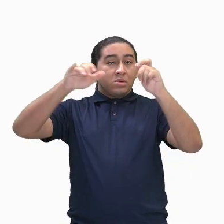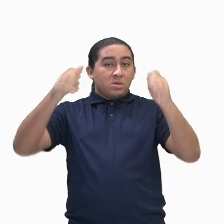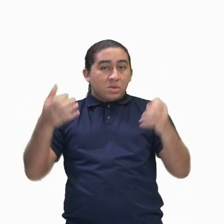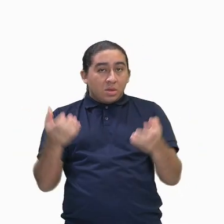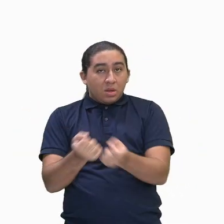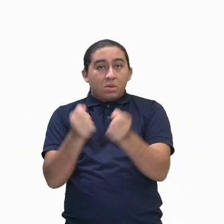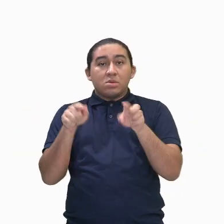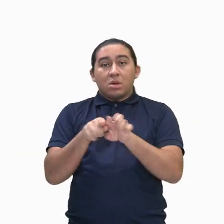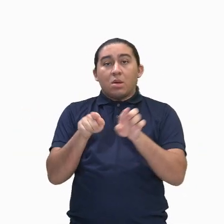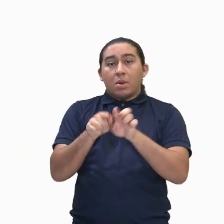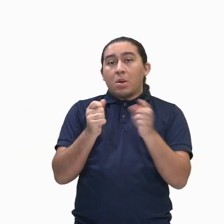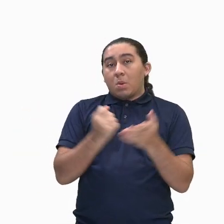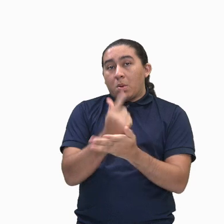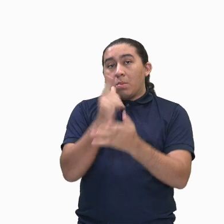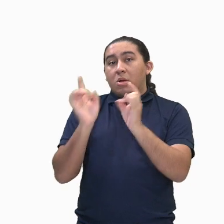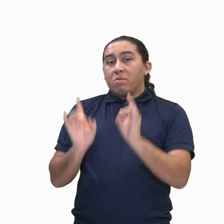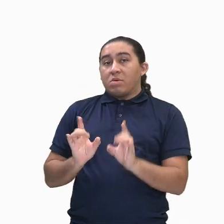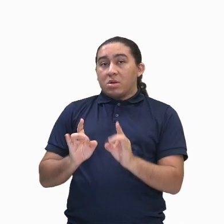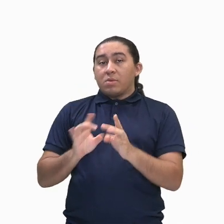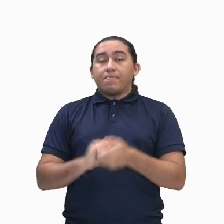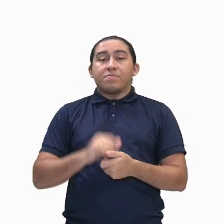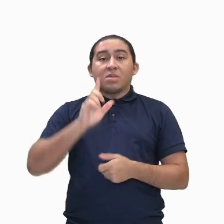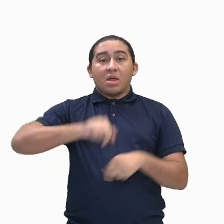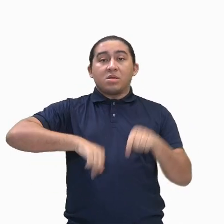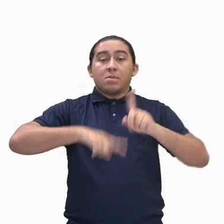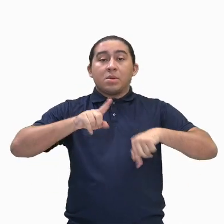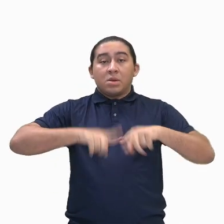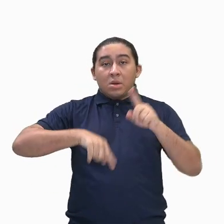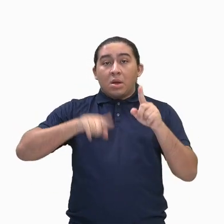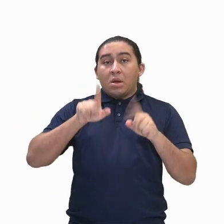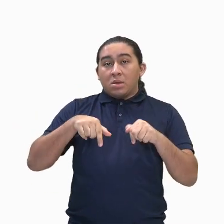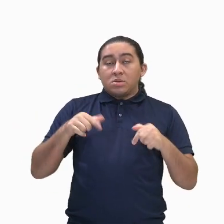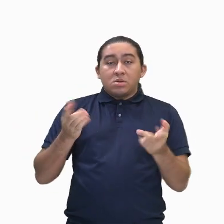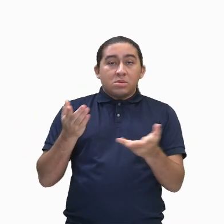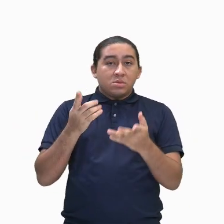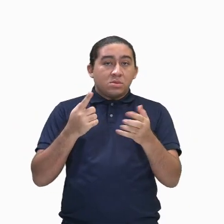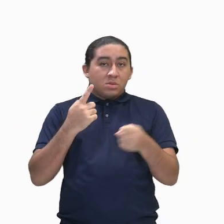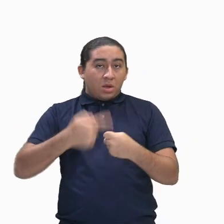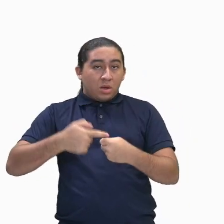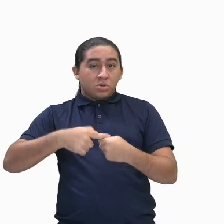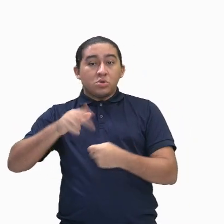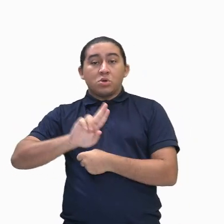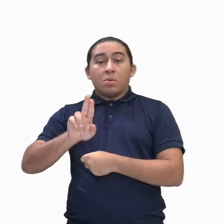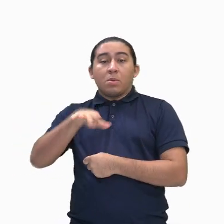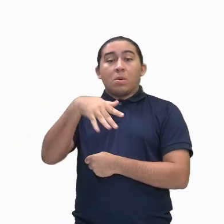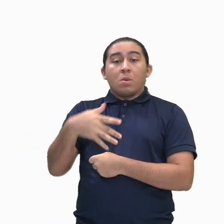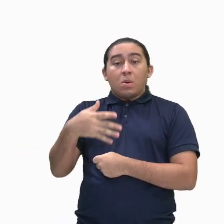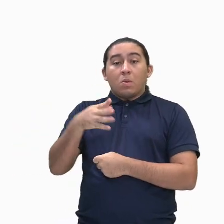comércio. E são esses comerciantes agora dessas cidades que serão chamados de